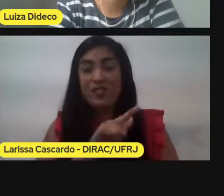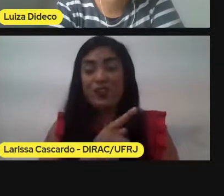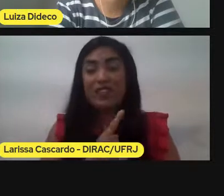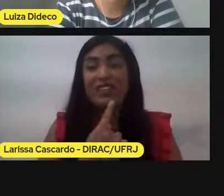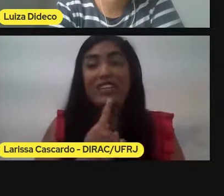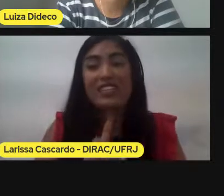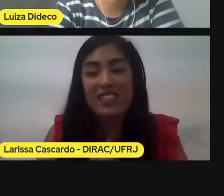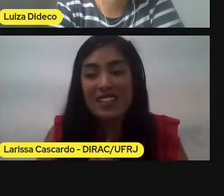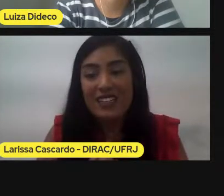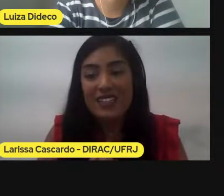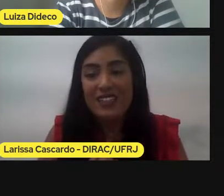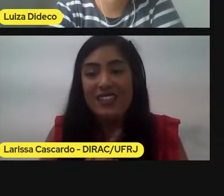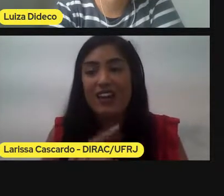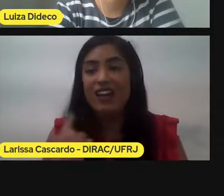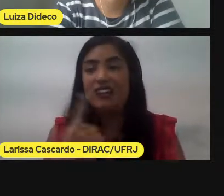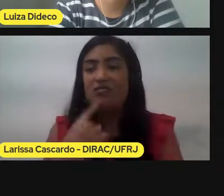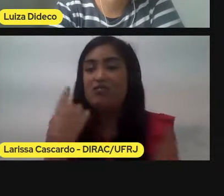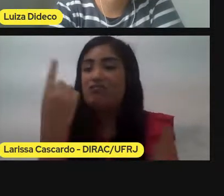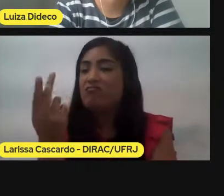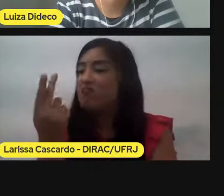o desejo, nós sofremos.